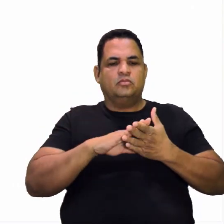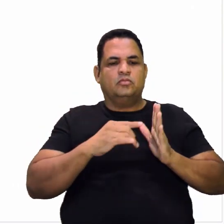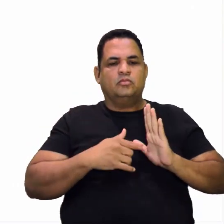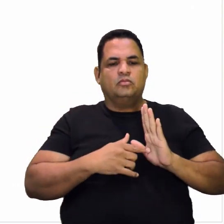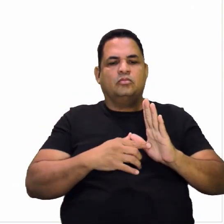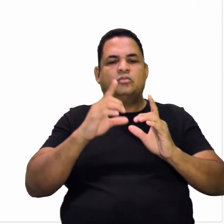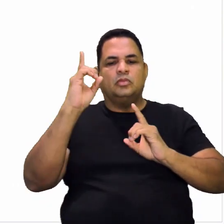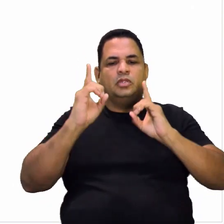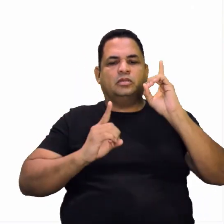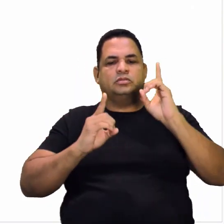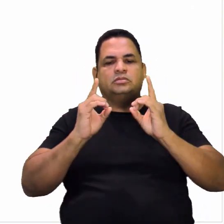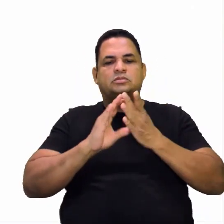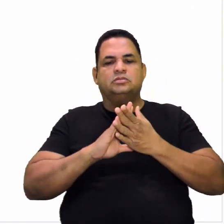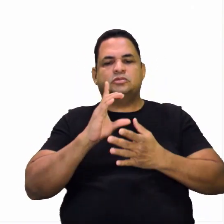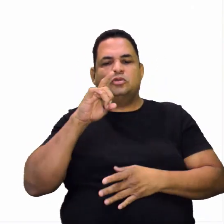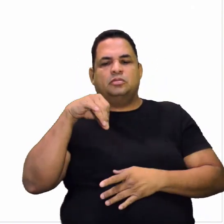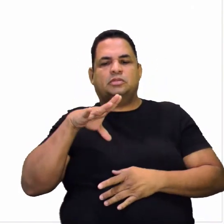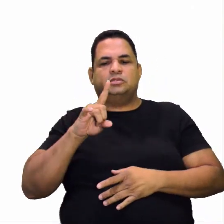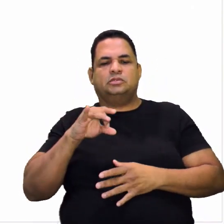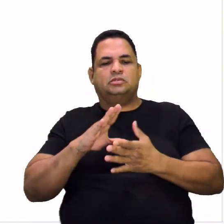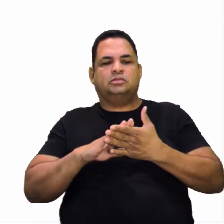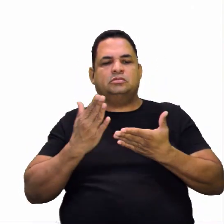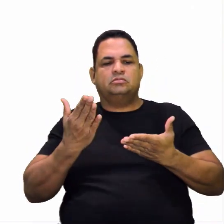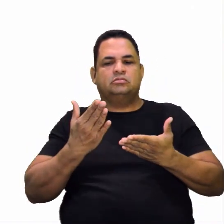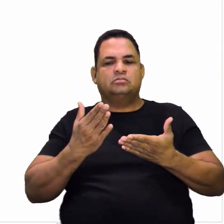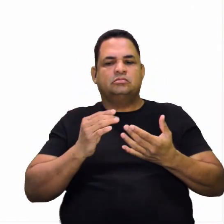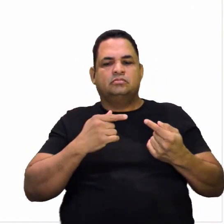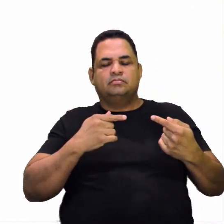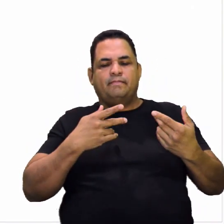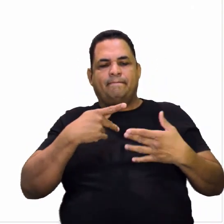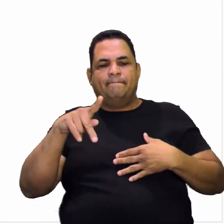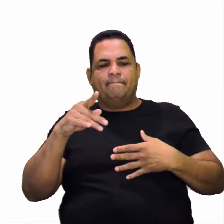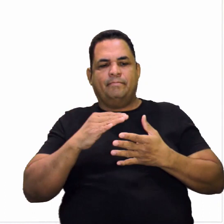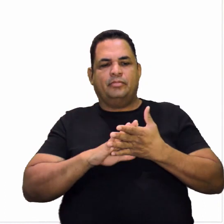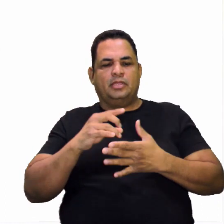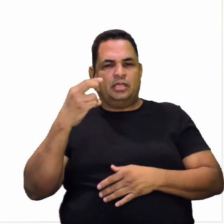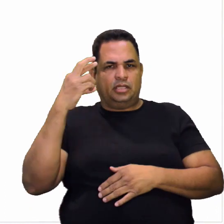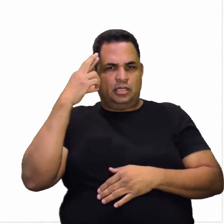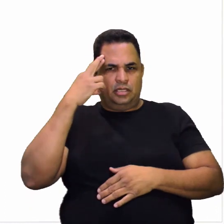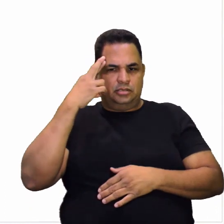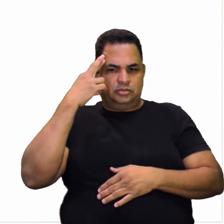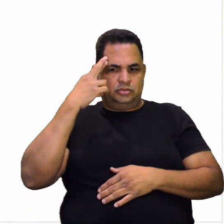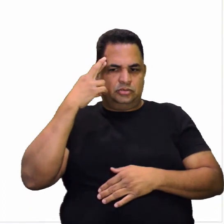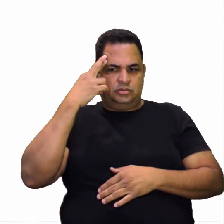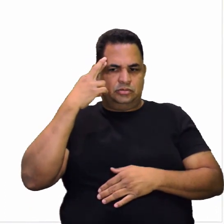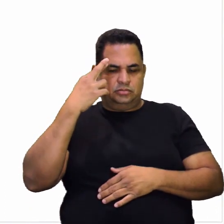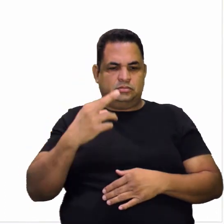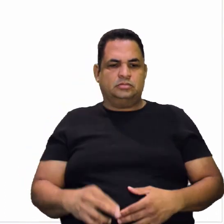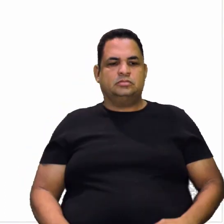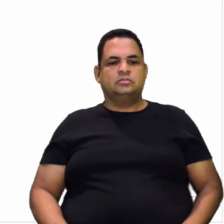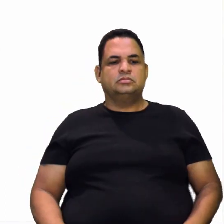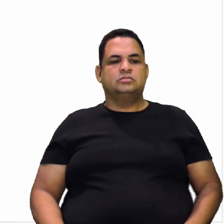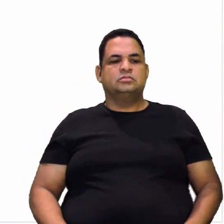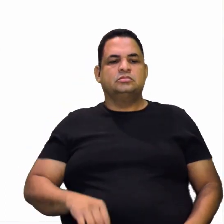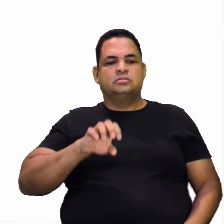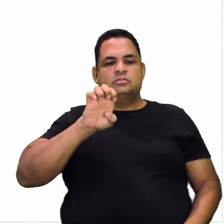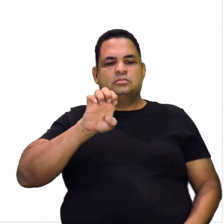trazer os deuses do dogmatismo para o racionalismo. Letra E.